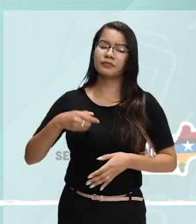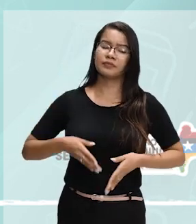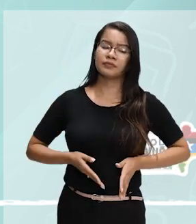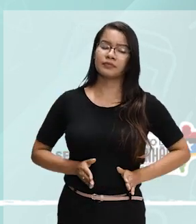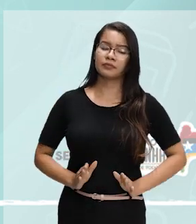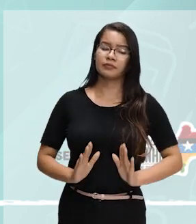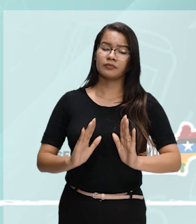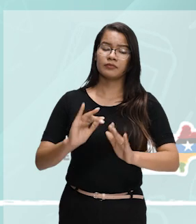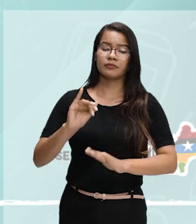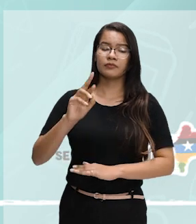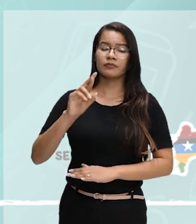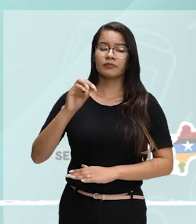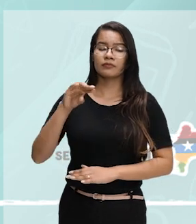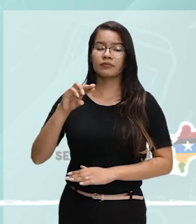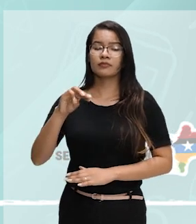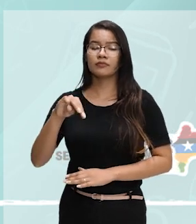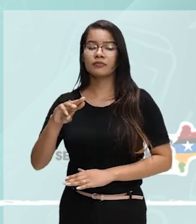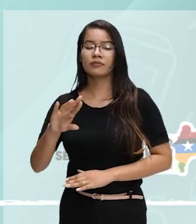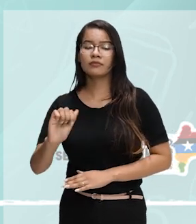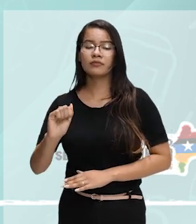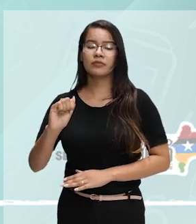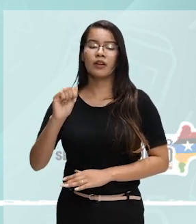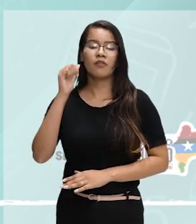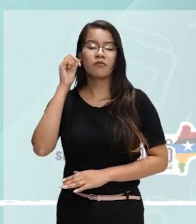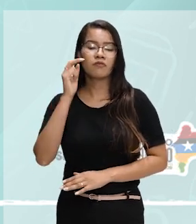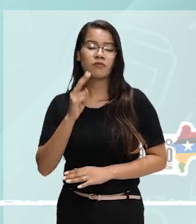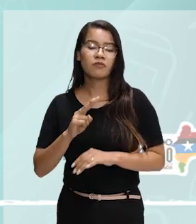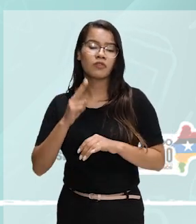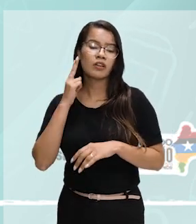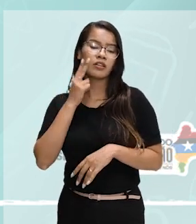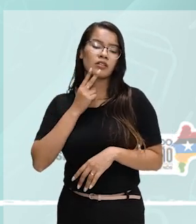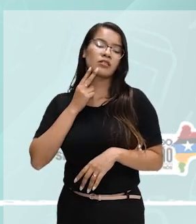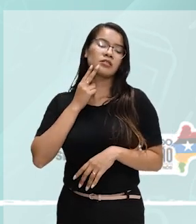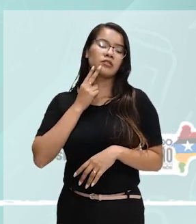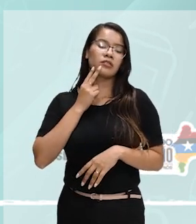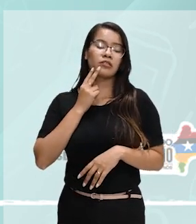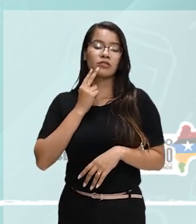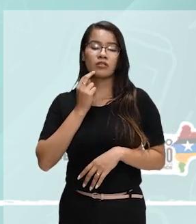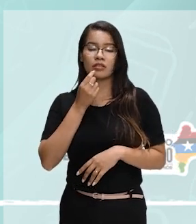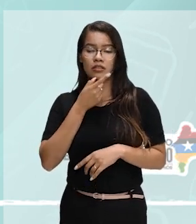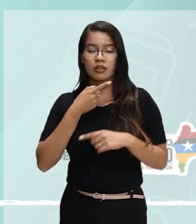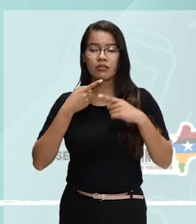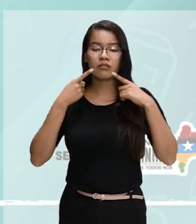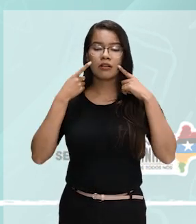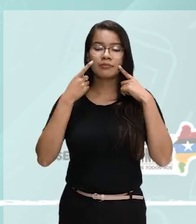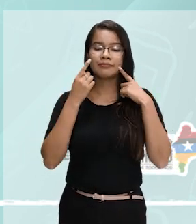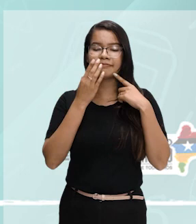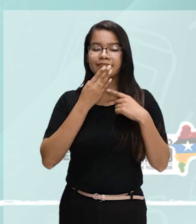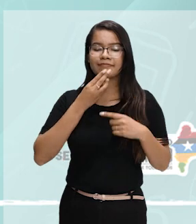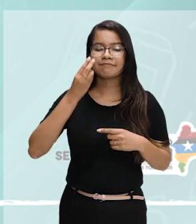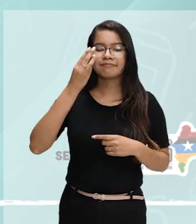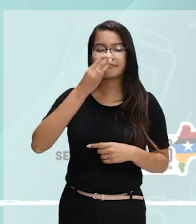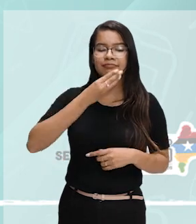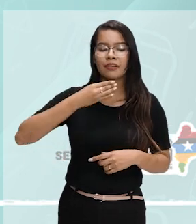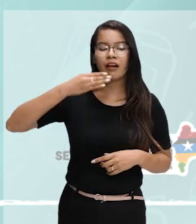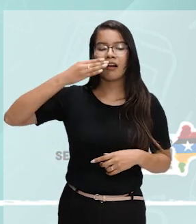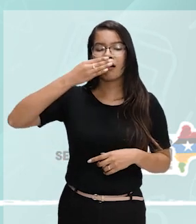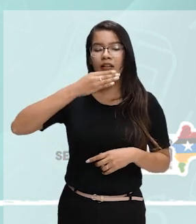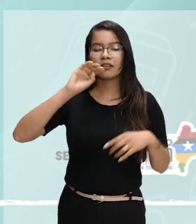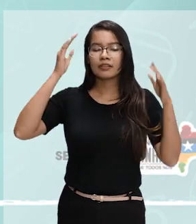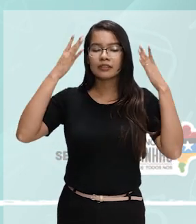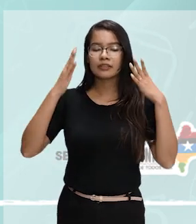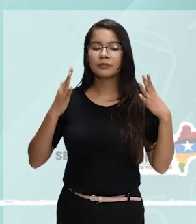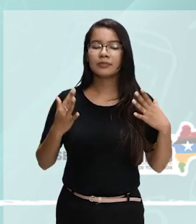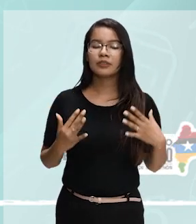Iracema, virgem dos lábios de mel, que tinha os cabelos mais negros que a asa da graúna e mais longos que seu talhe